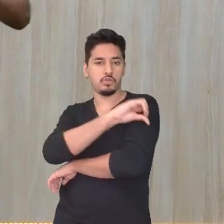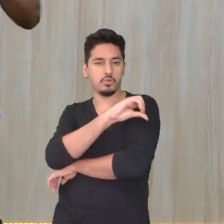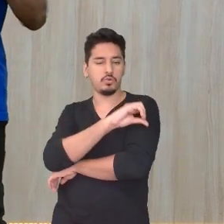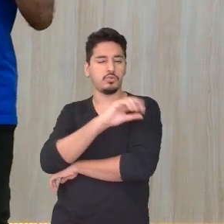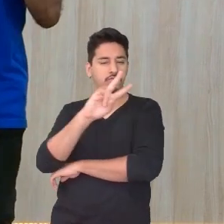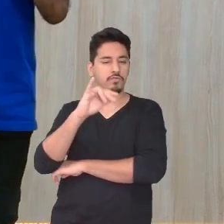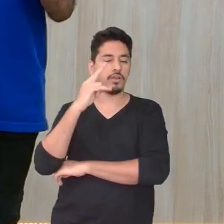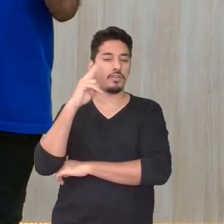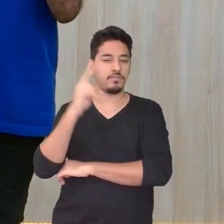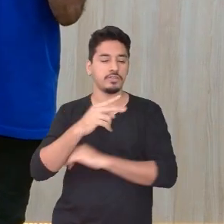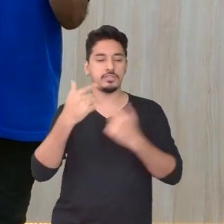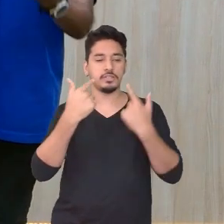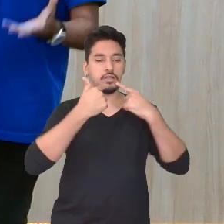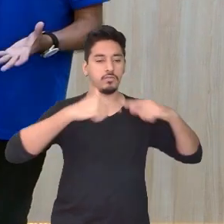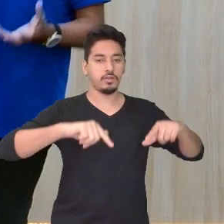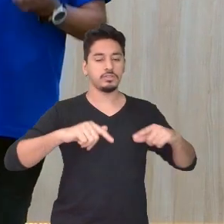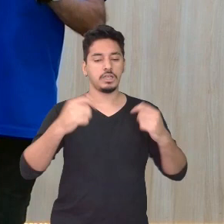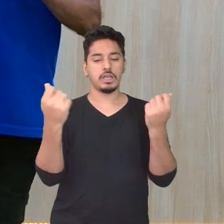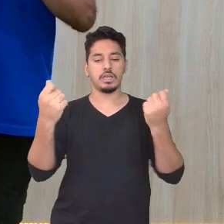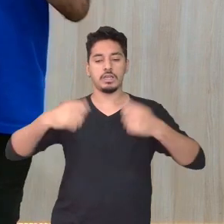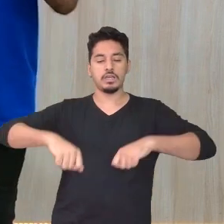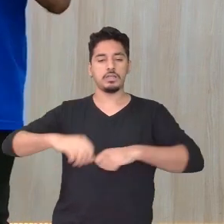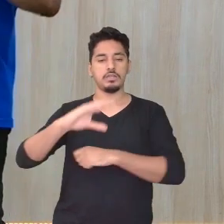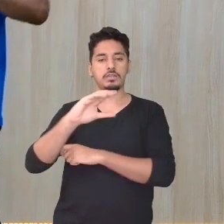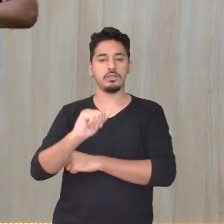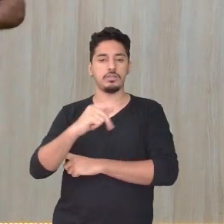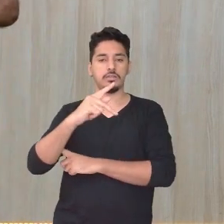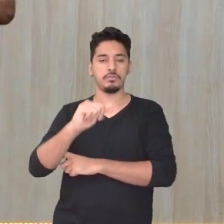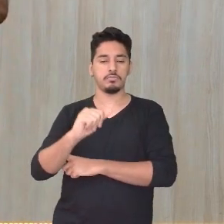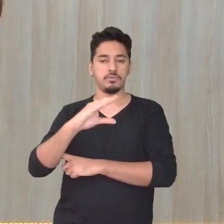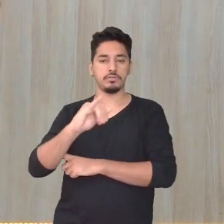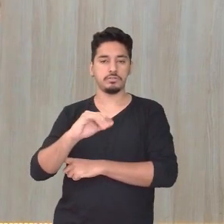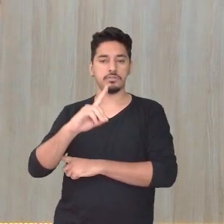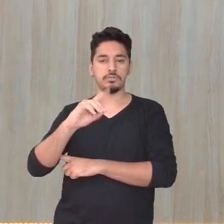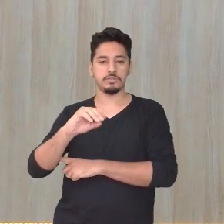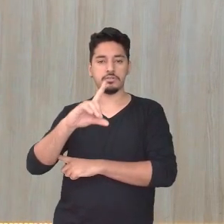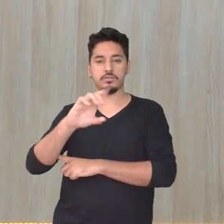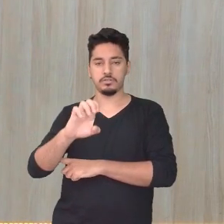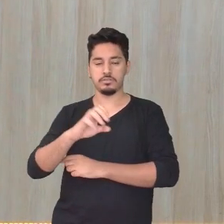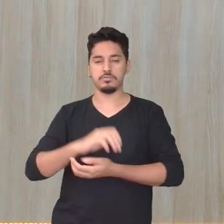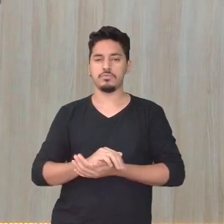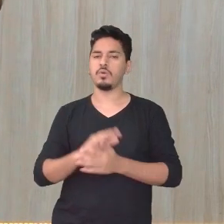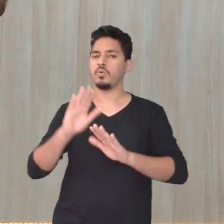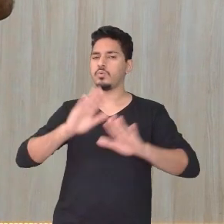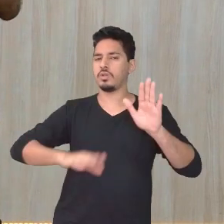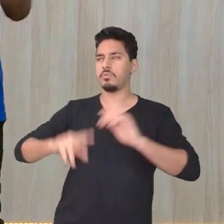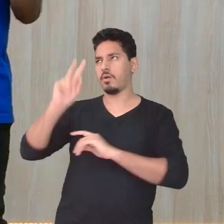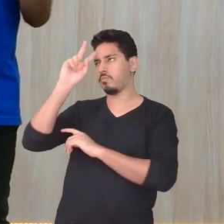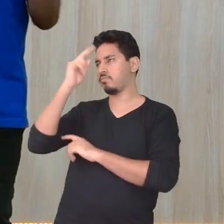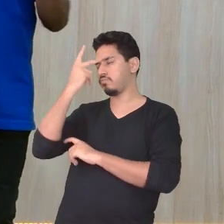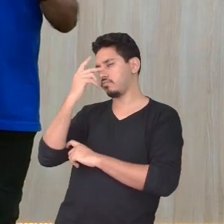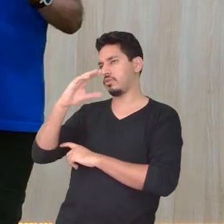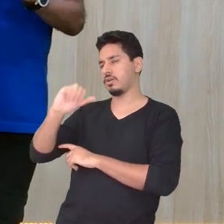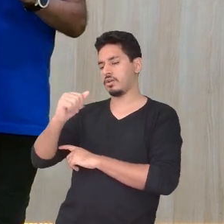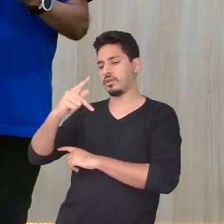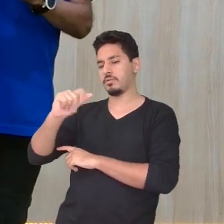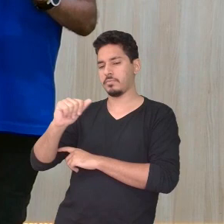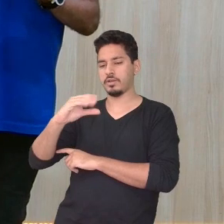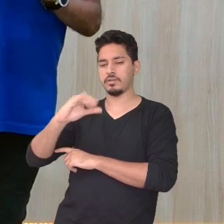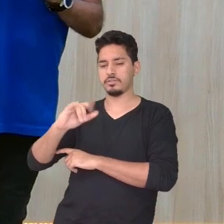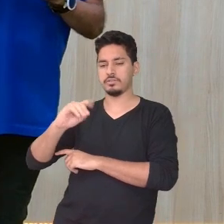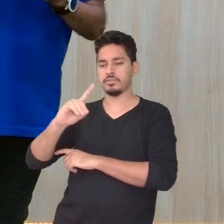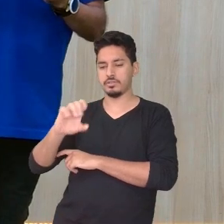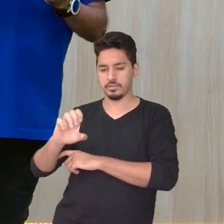que essa linguagem, capacidade, ela é muito usada no lugar da palavra volume. Cuidado para não confundir a palavra capacidade com ato